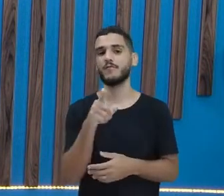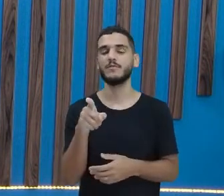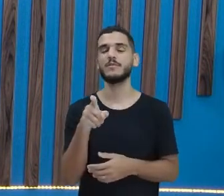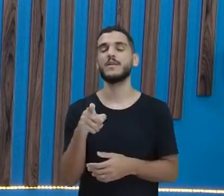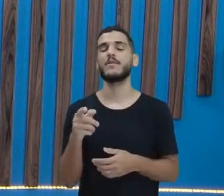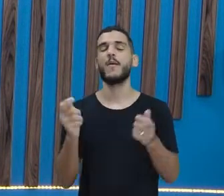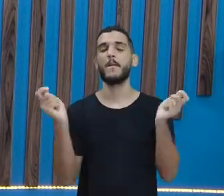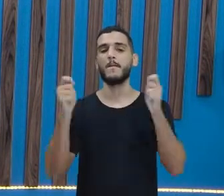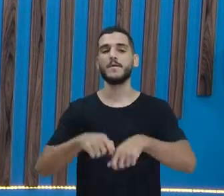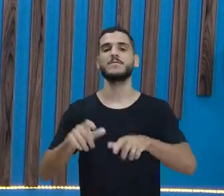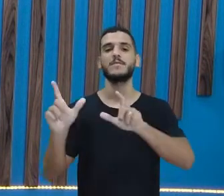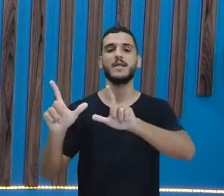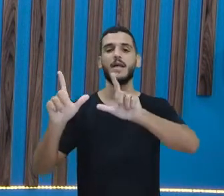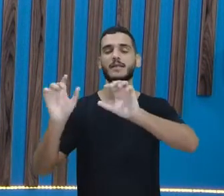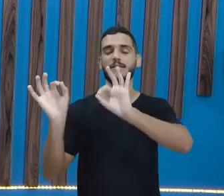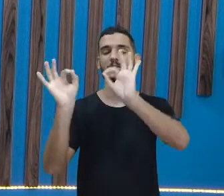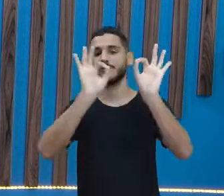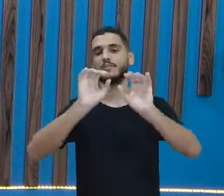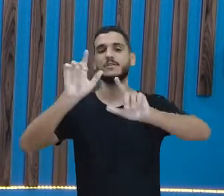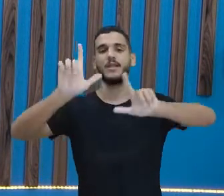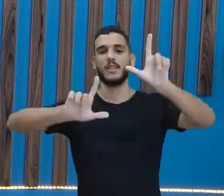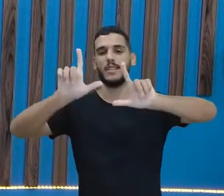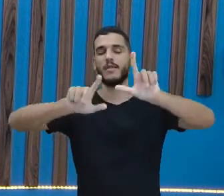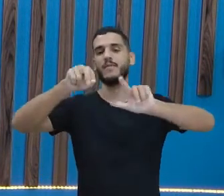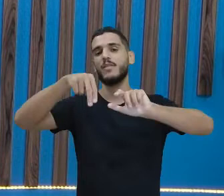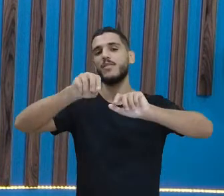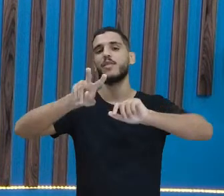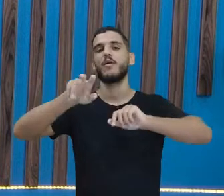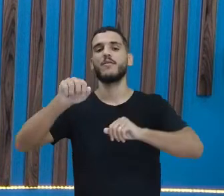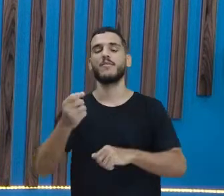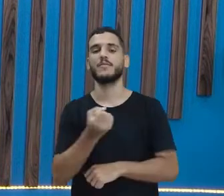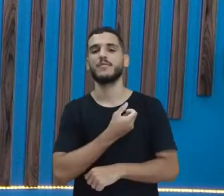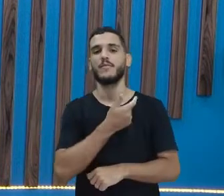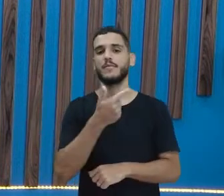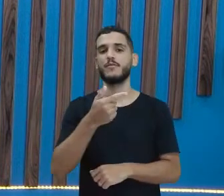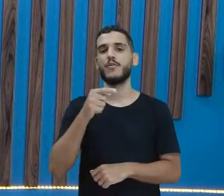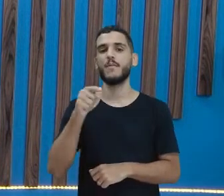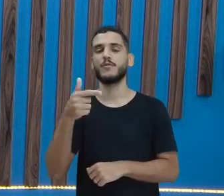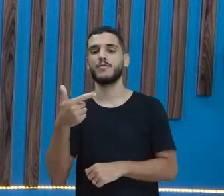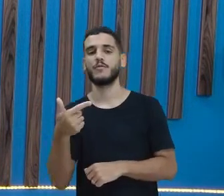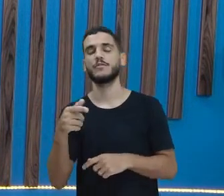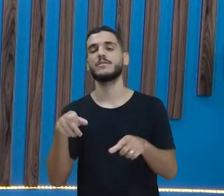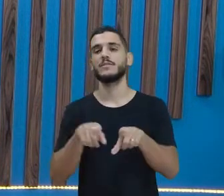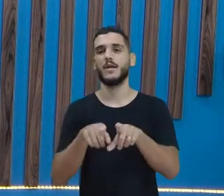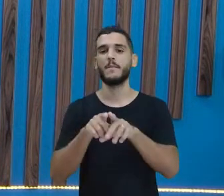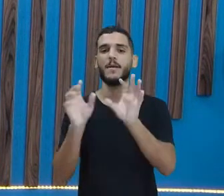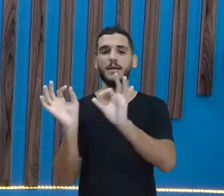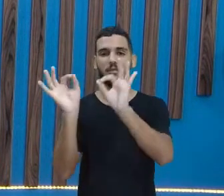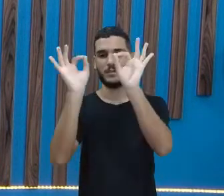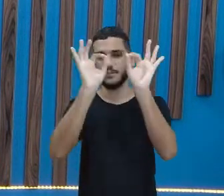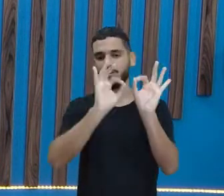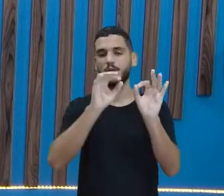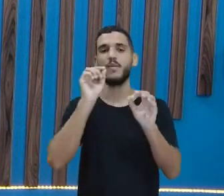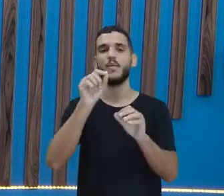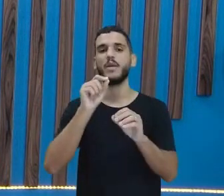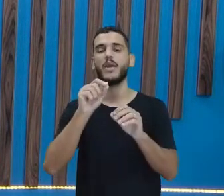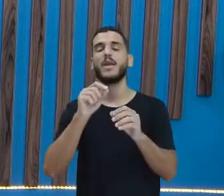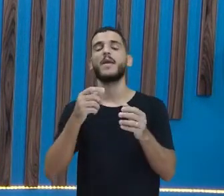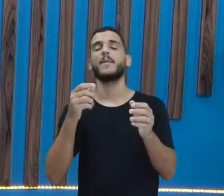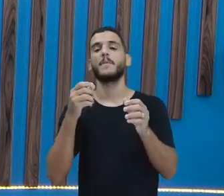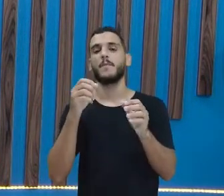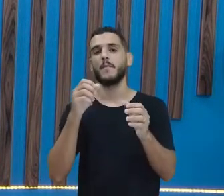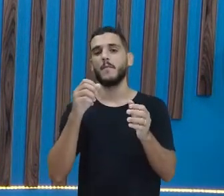aulas através da TV Nova Nordeste, canal 22.2. Você também pode assistir através do bônus, que é o Educa